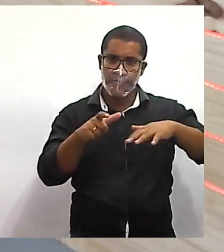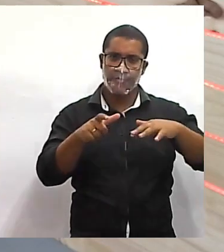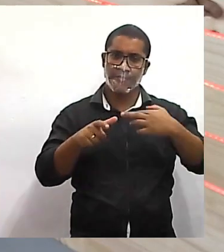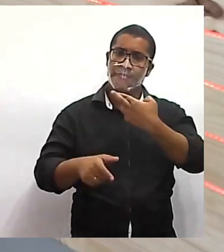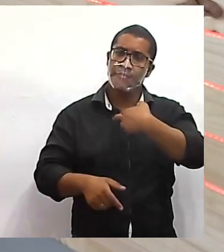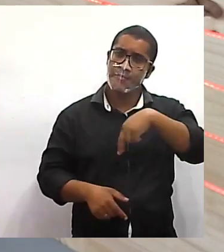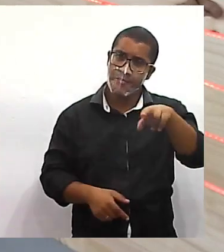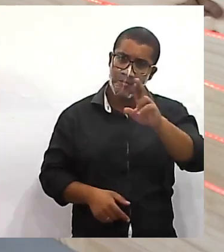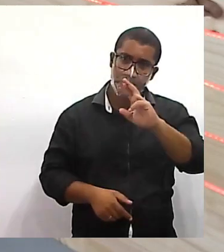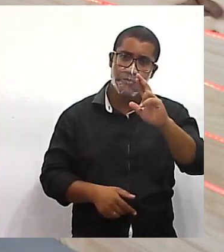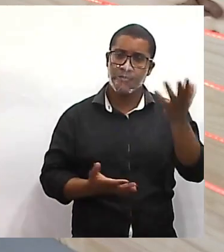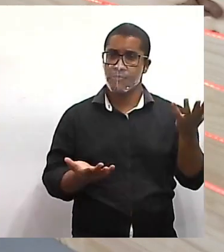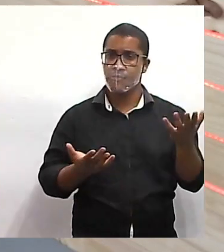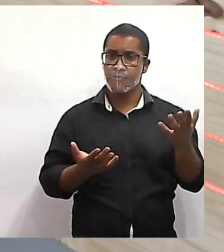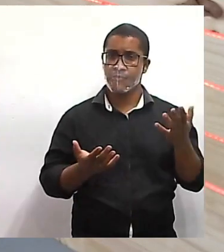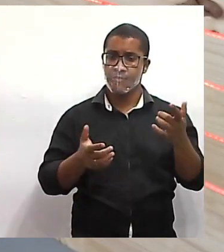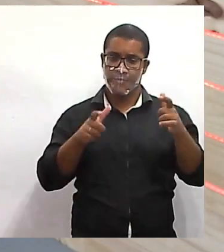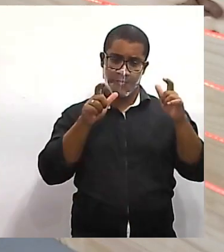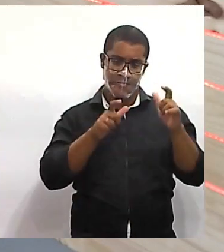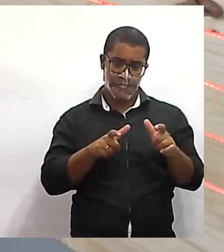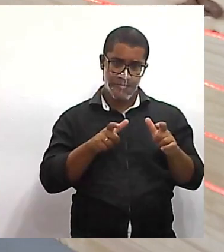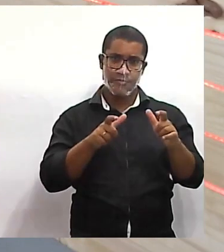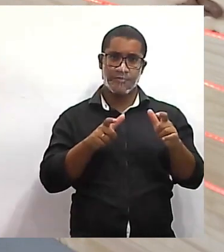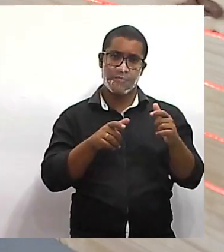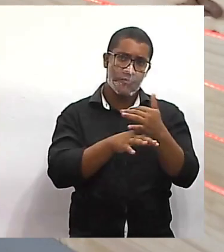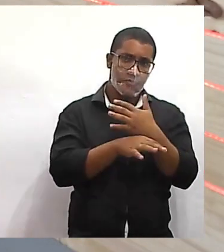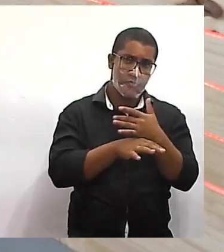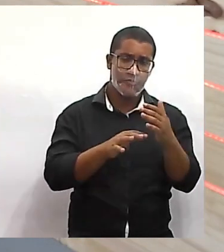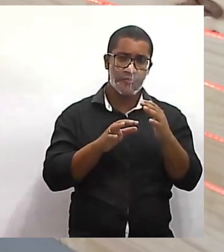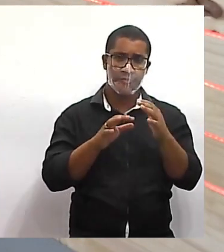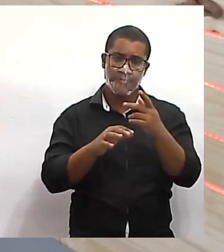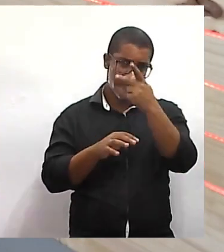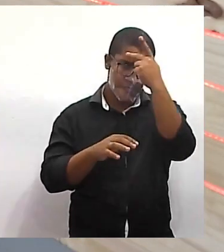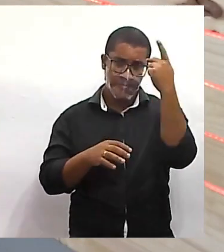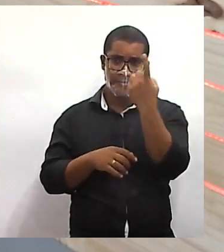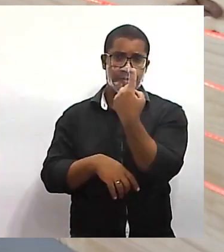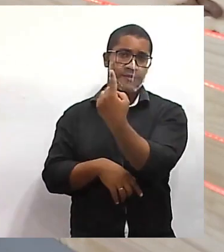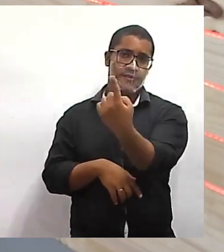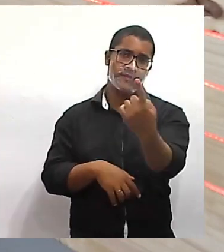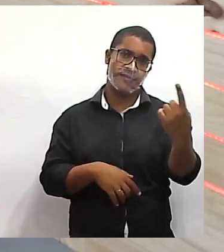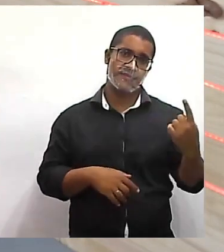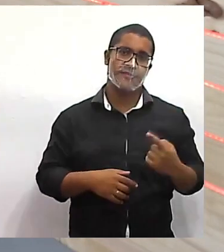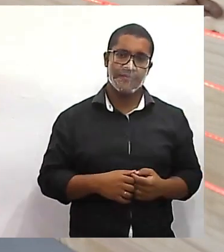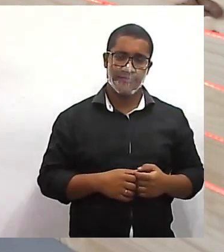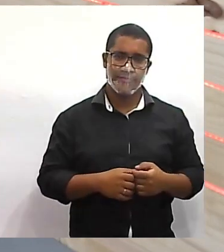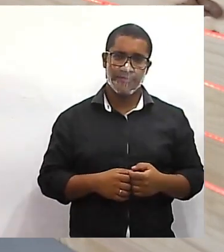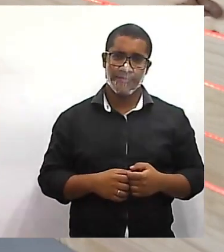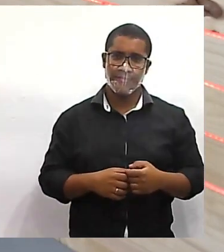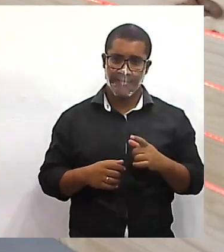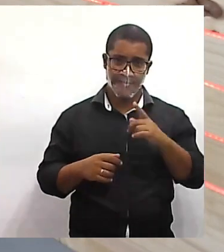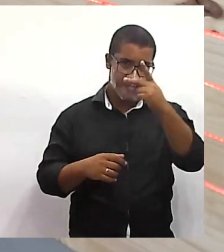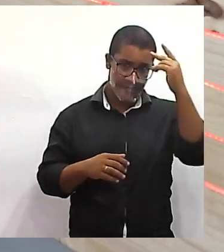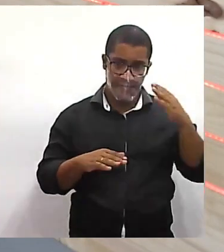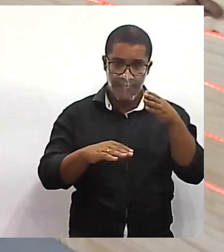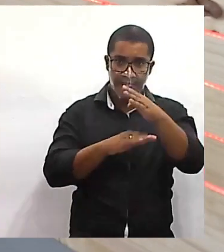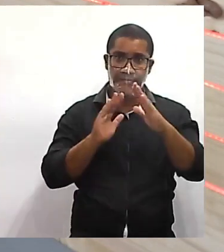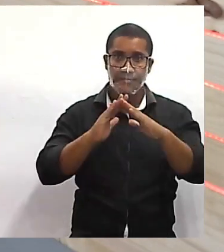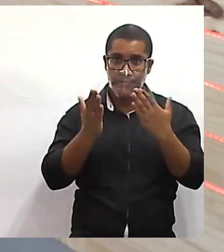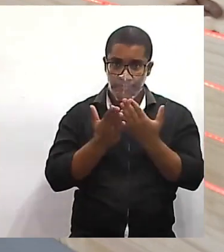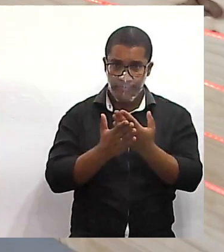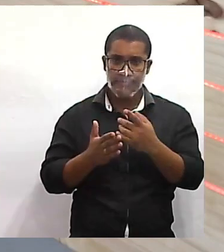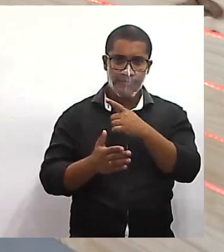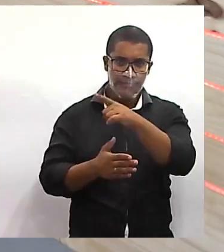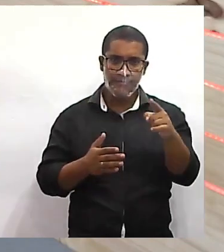religião, daquela região, daquela cidade. E né? de cada pessoa, né? E que já já acessa a escola bagagem com essa